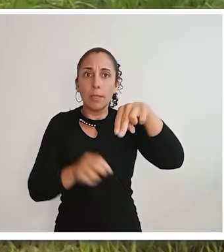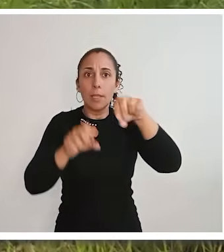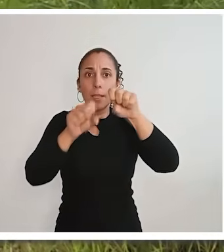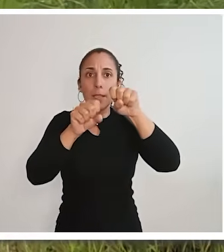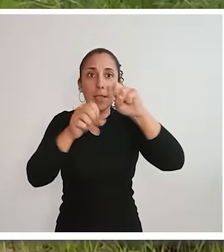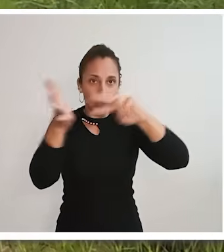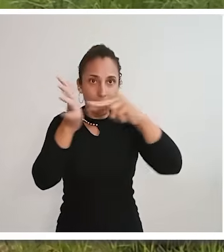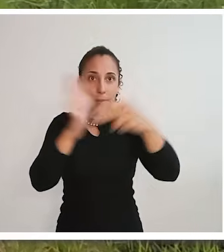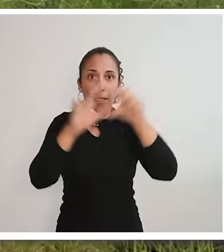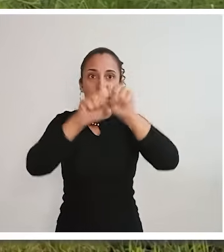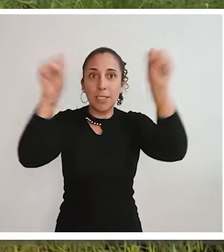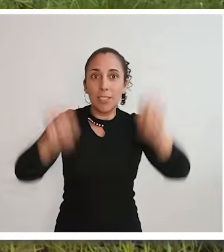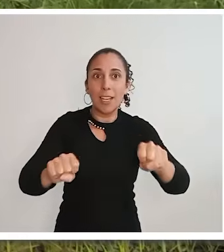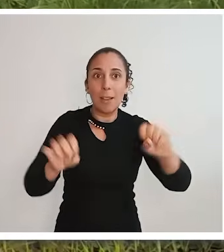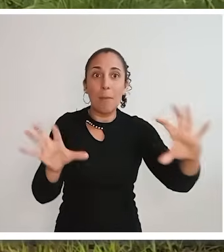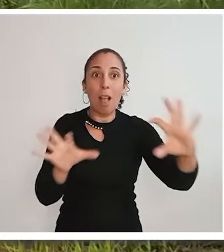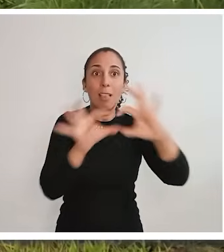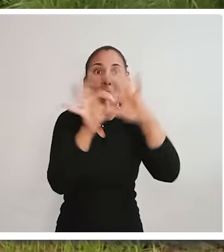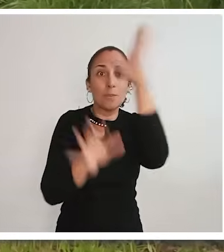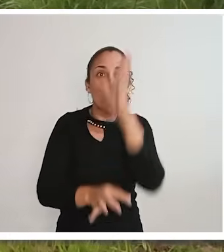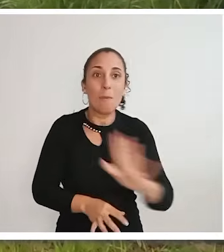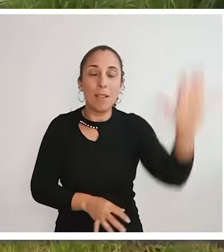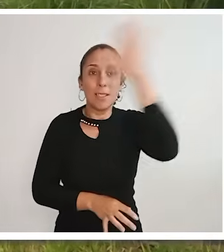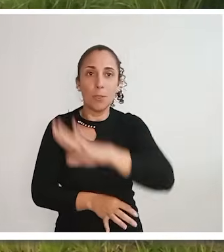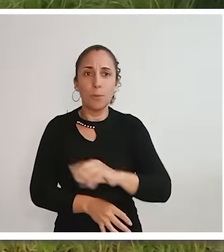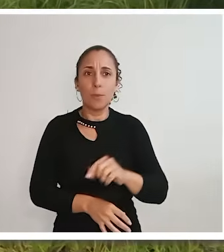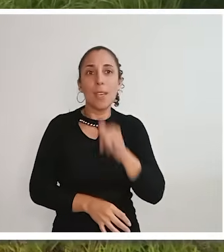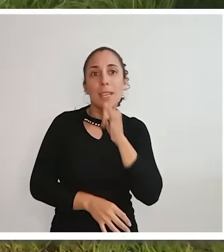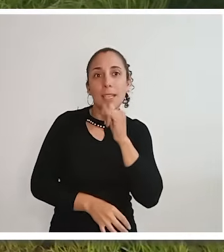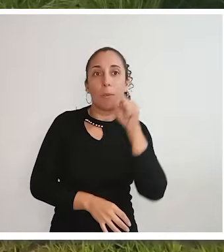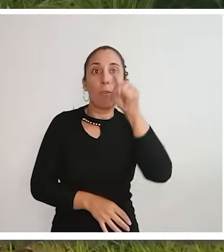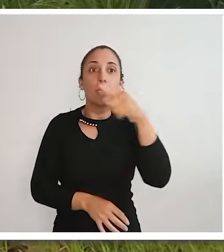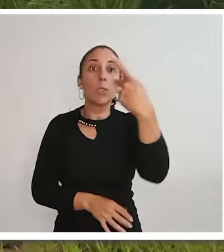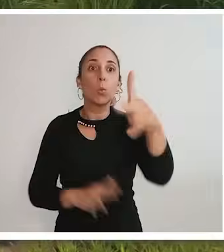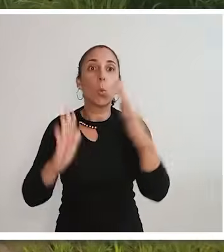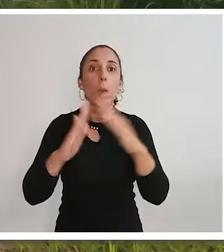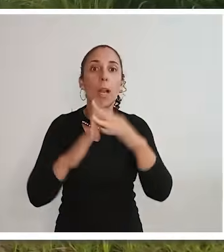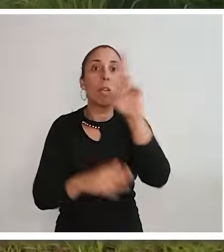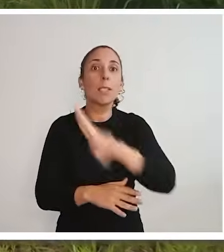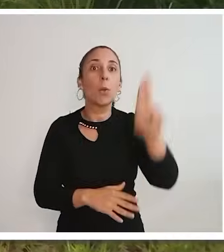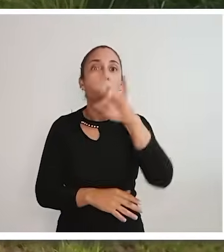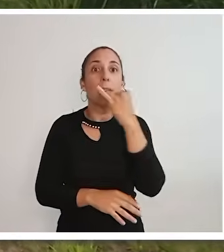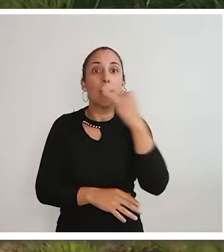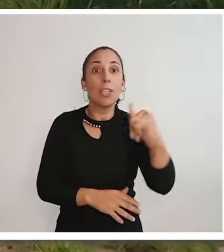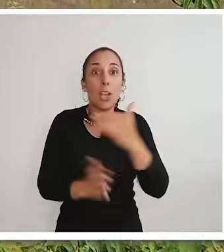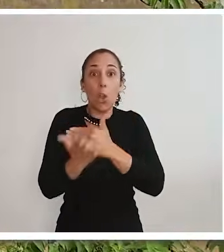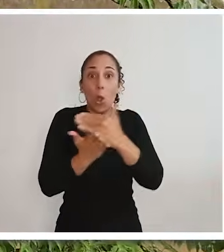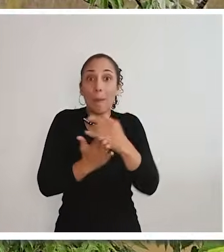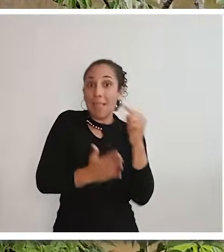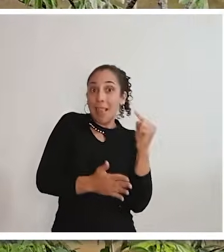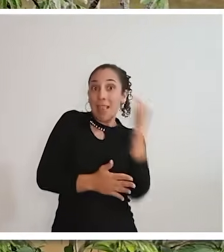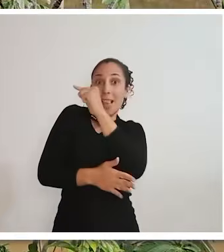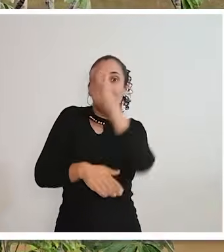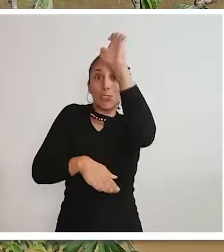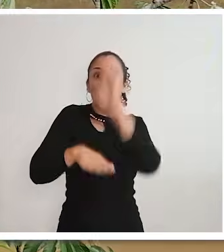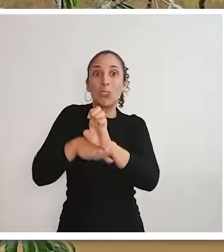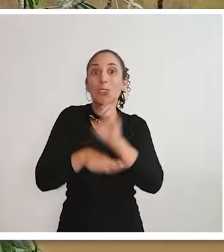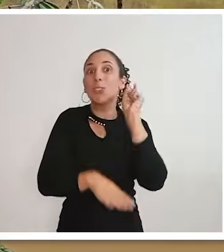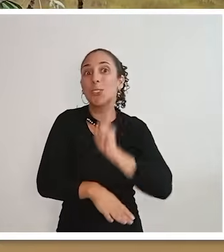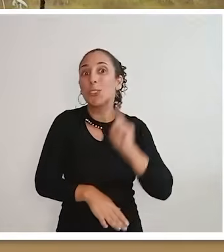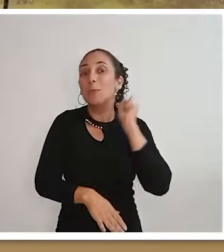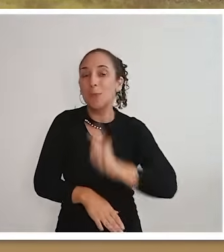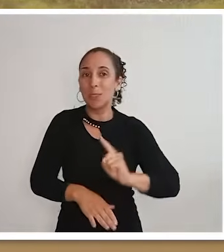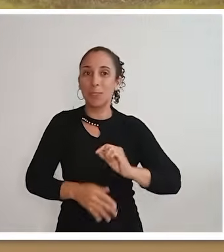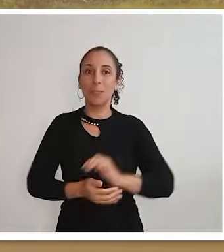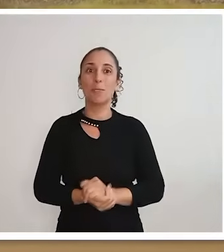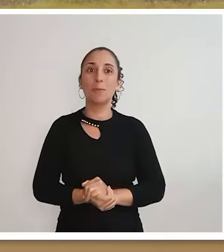o Sistema Interligado Nacional. Ou seja, se você está no conforto da sua casa usando energia elétrica, existe uma probabilidade